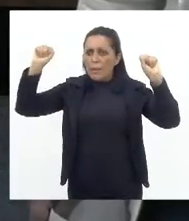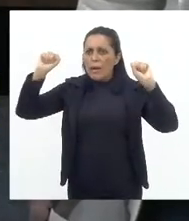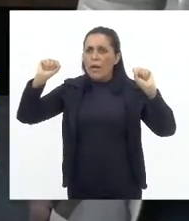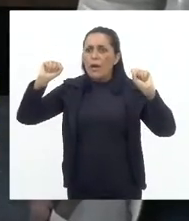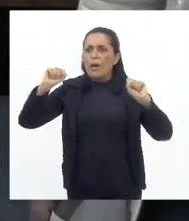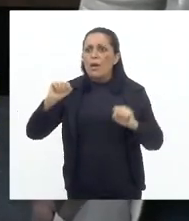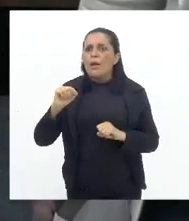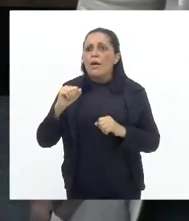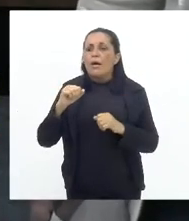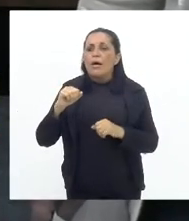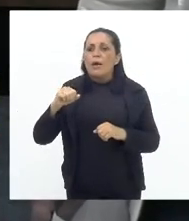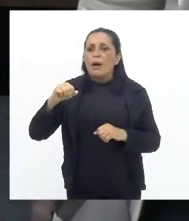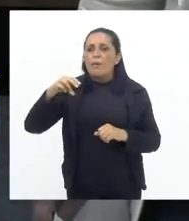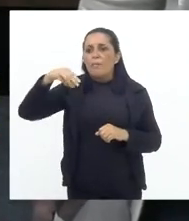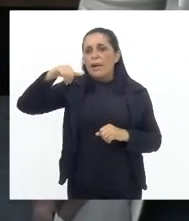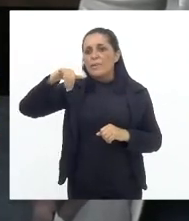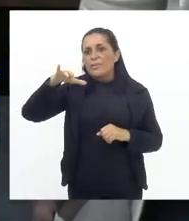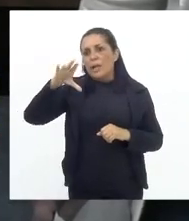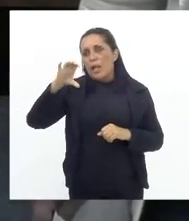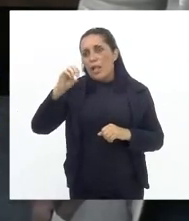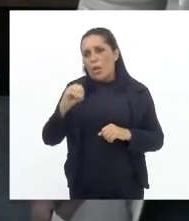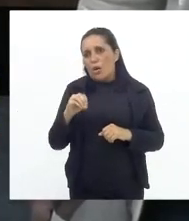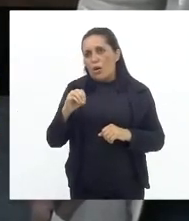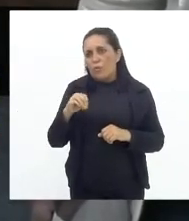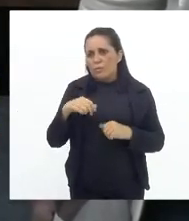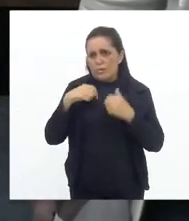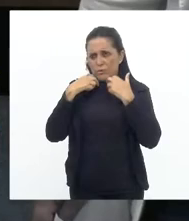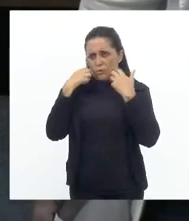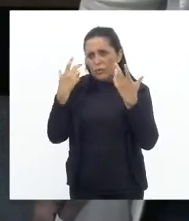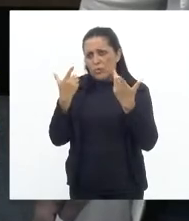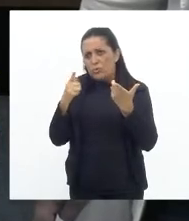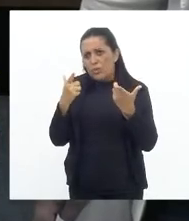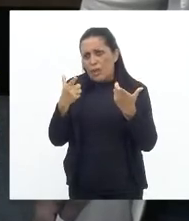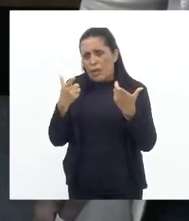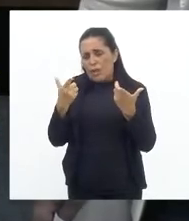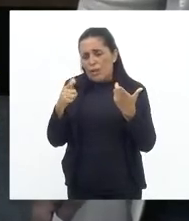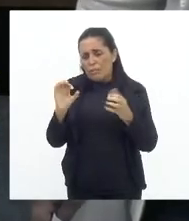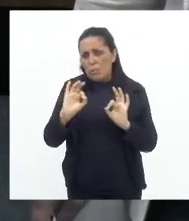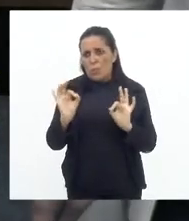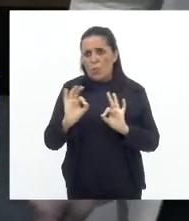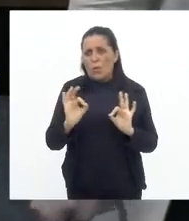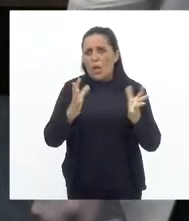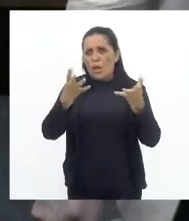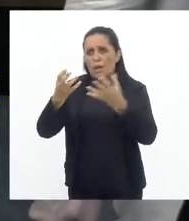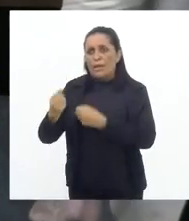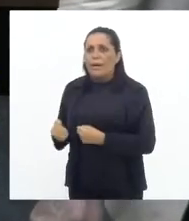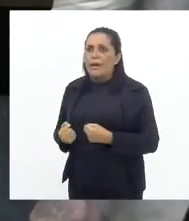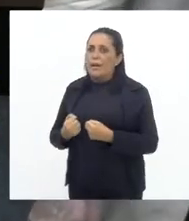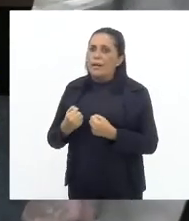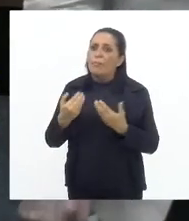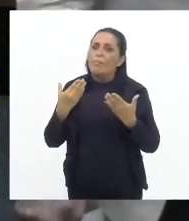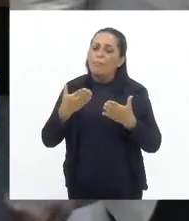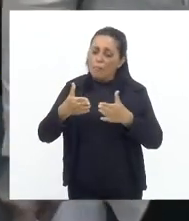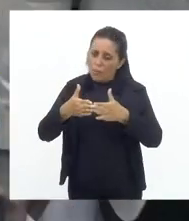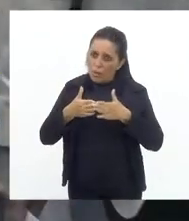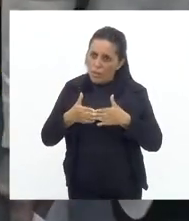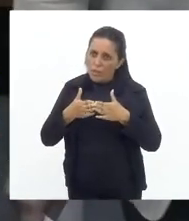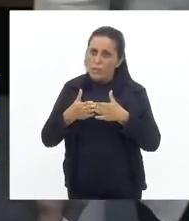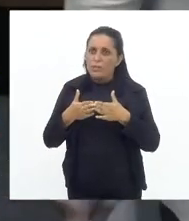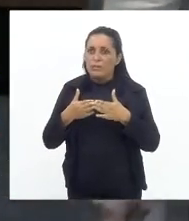Marcelo freixo porque ele fez uma vergonha terrível no norte e Noroeste Fluminense que não tinha ninguém para receber Talvez seja esse o motivo da bajulação